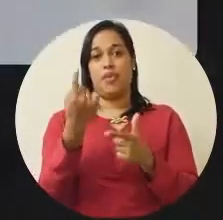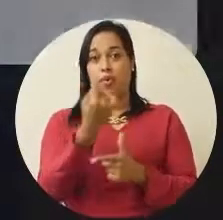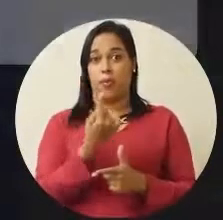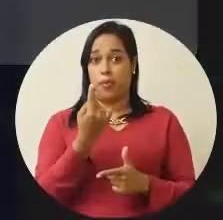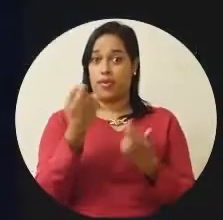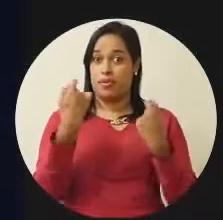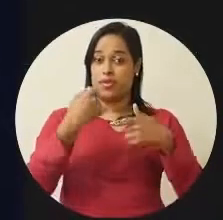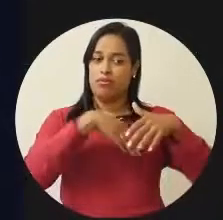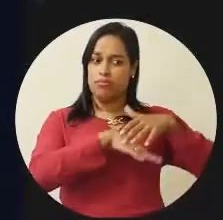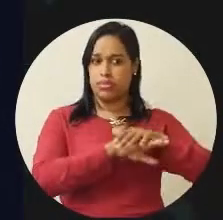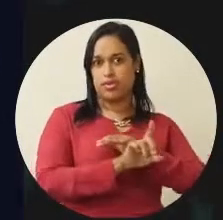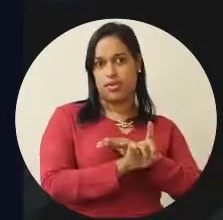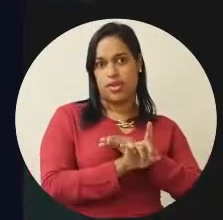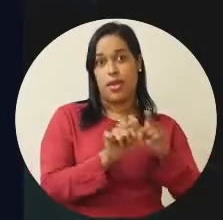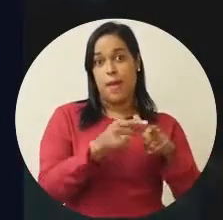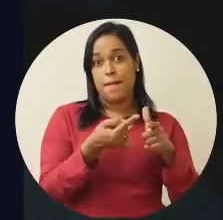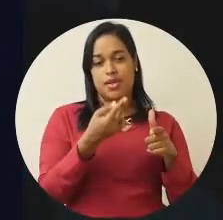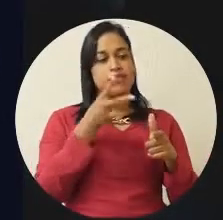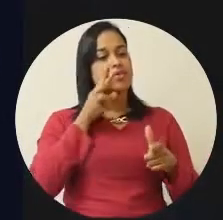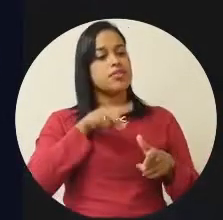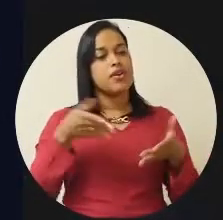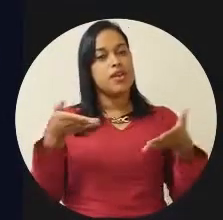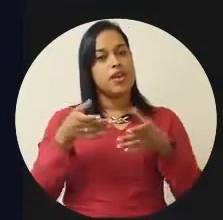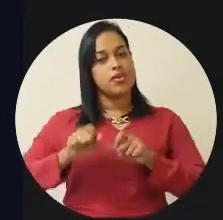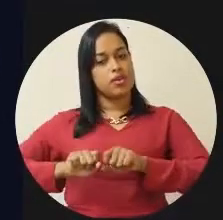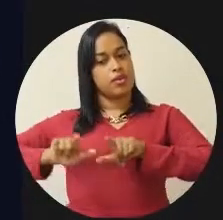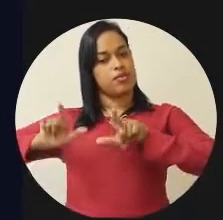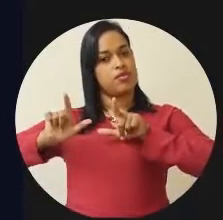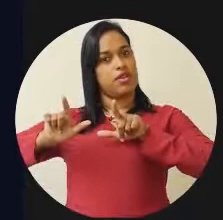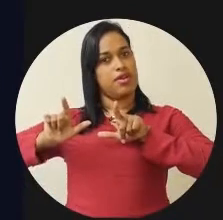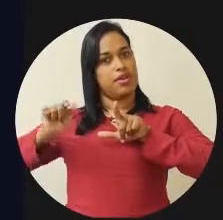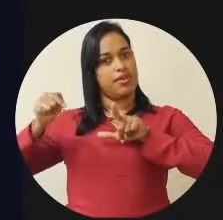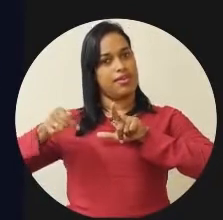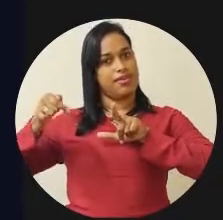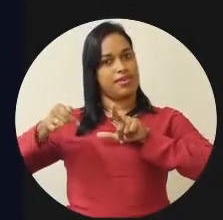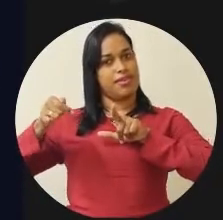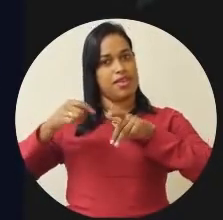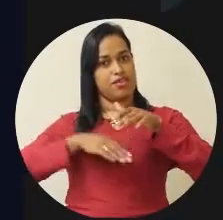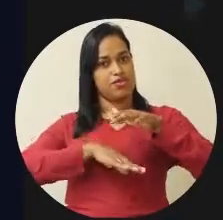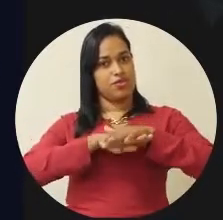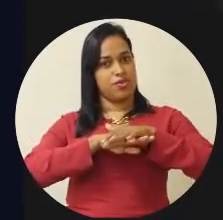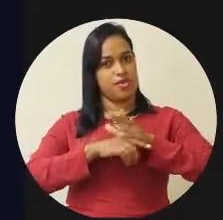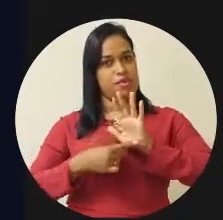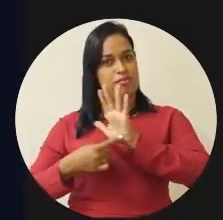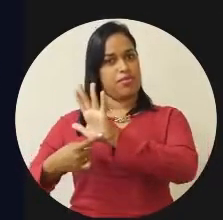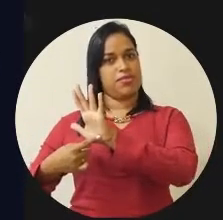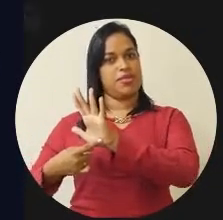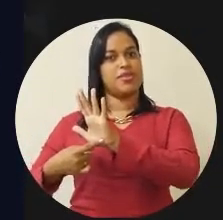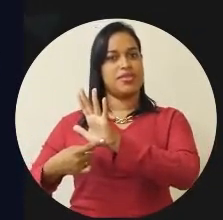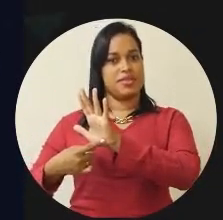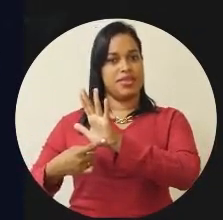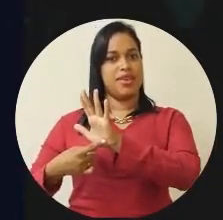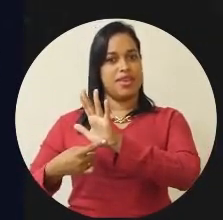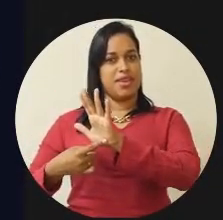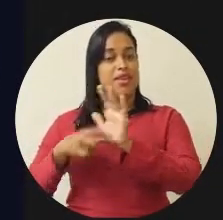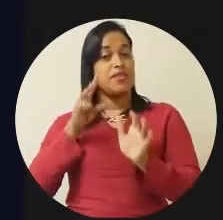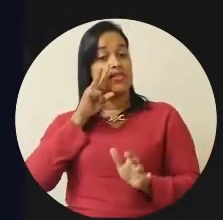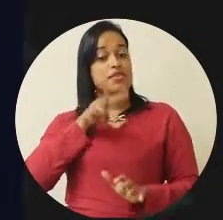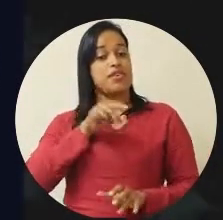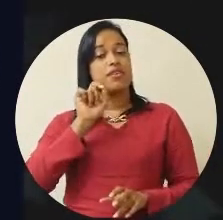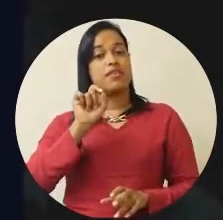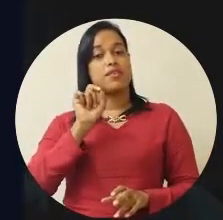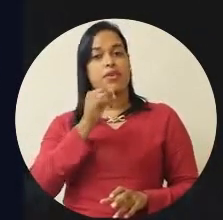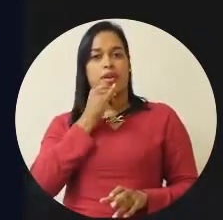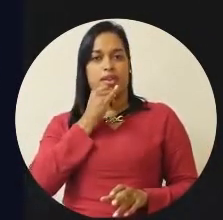ele tem que estar escondido. Então, se você olhar agora no slide, esconder e mostrar, você vai ver que